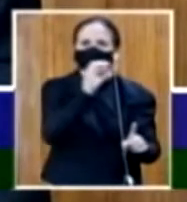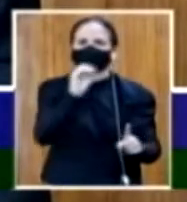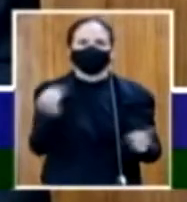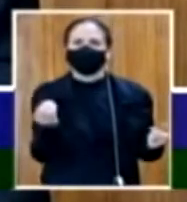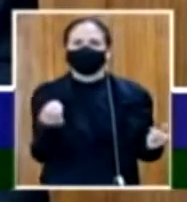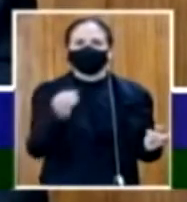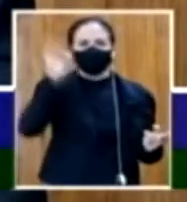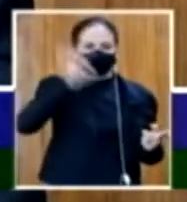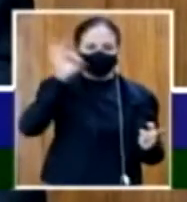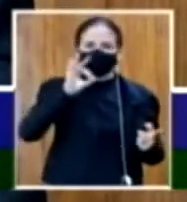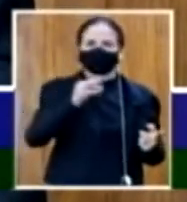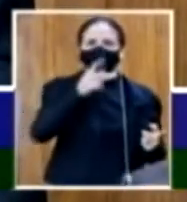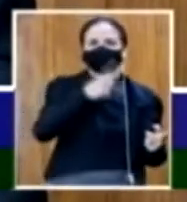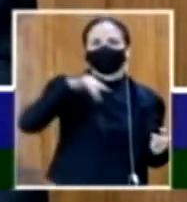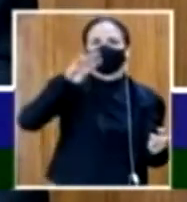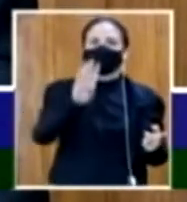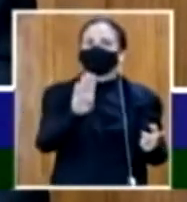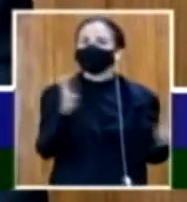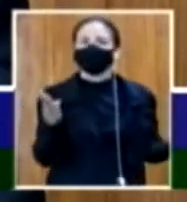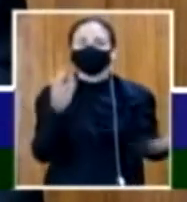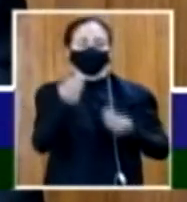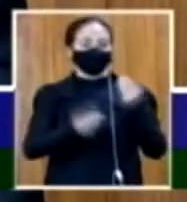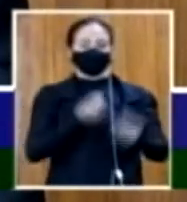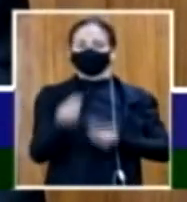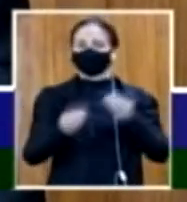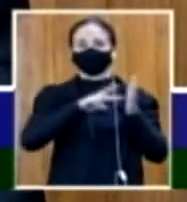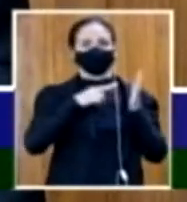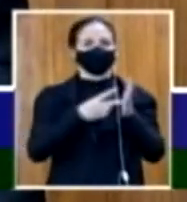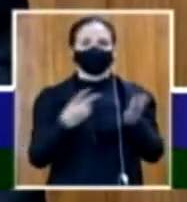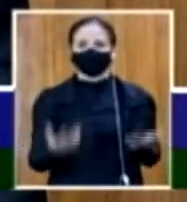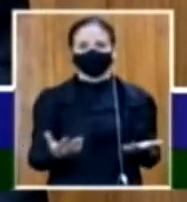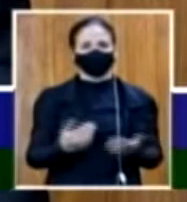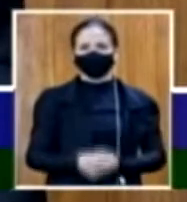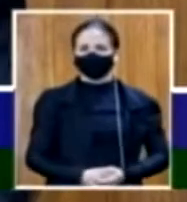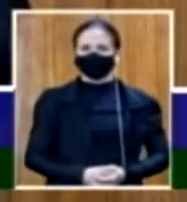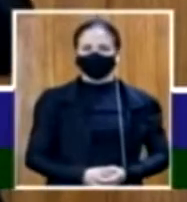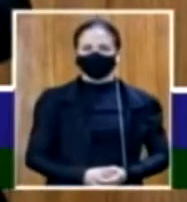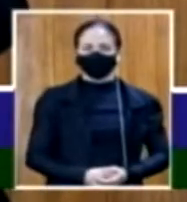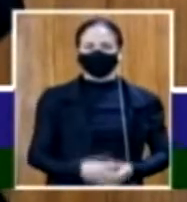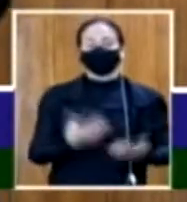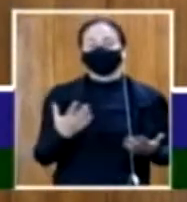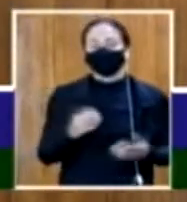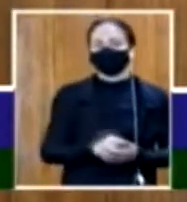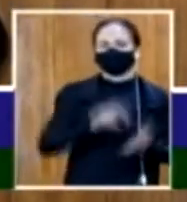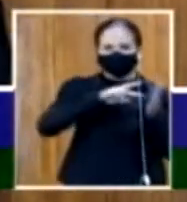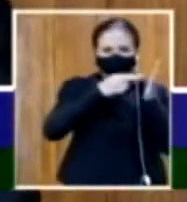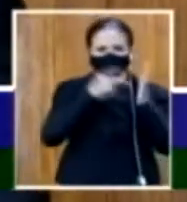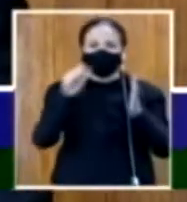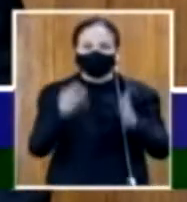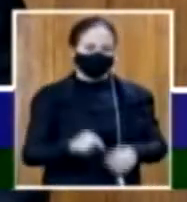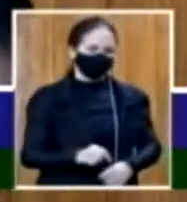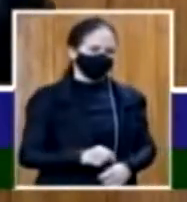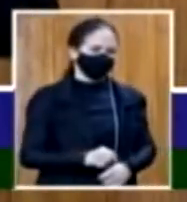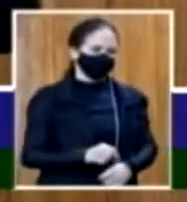PIB. O que significa isso? Significa que para o